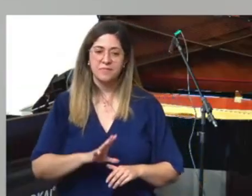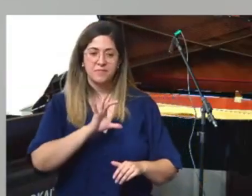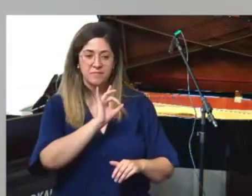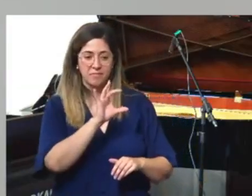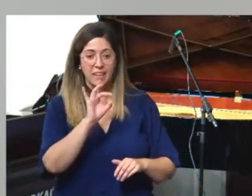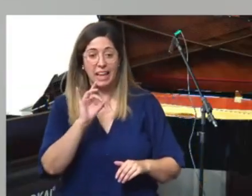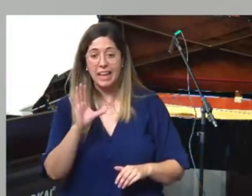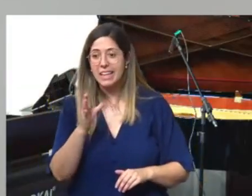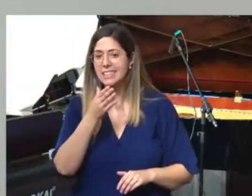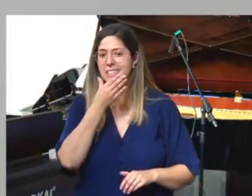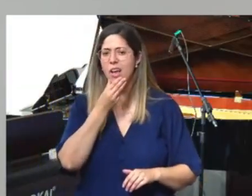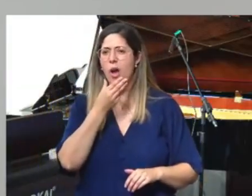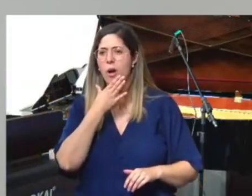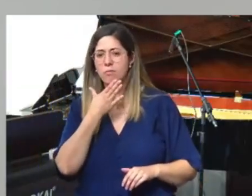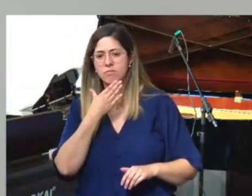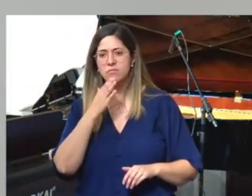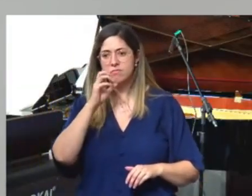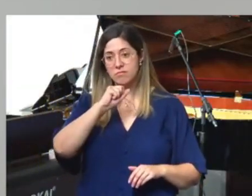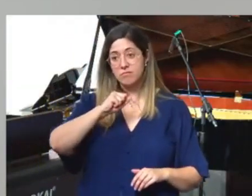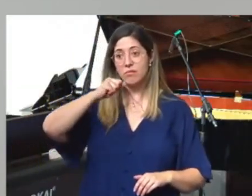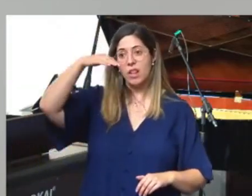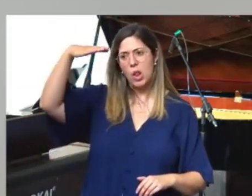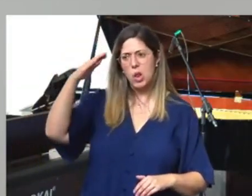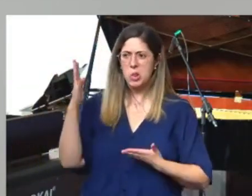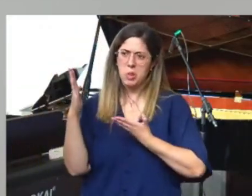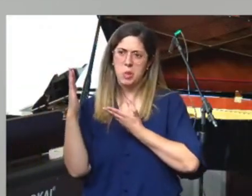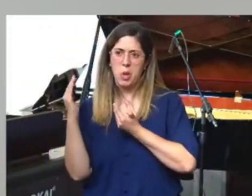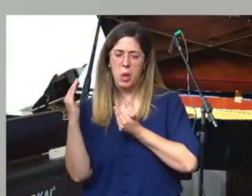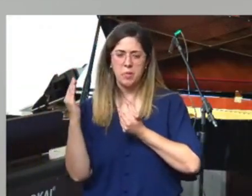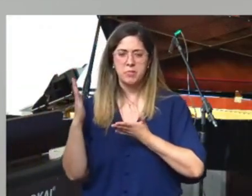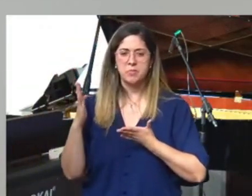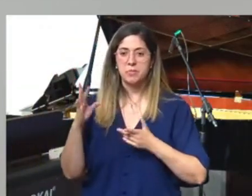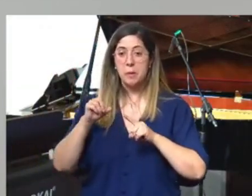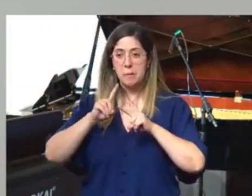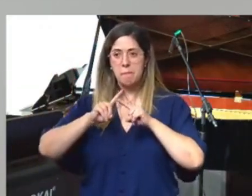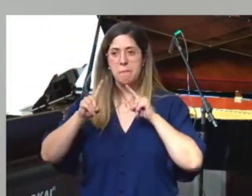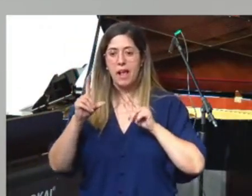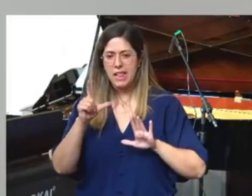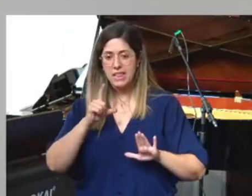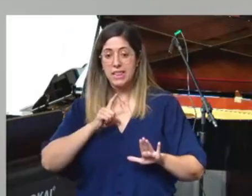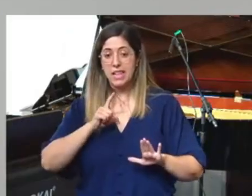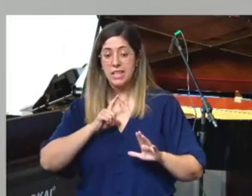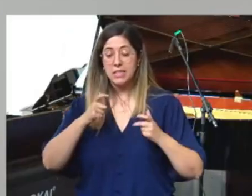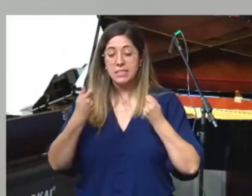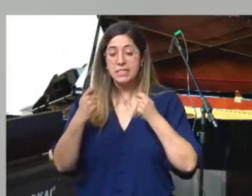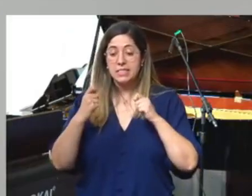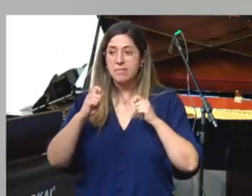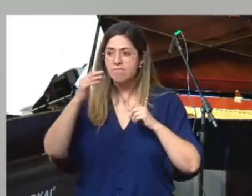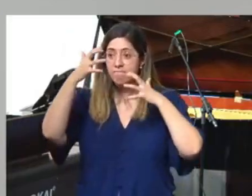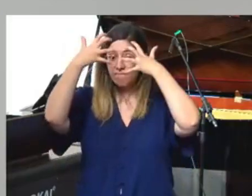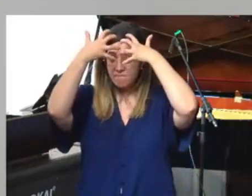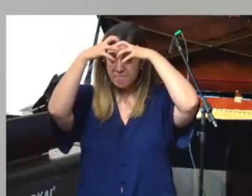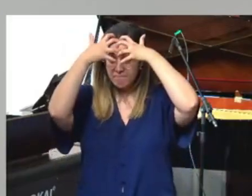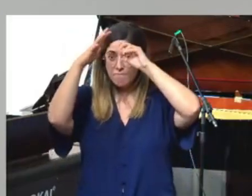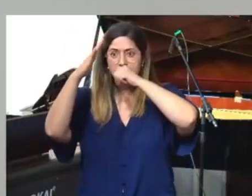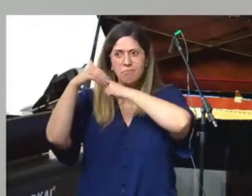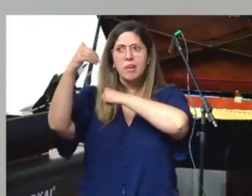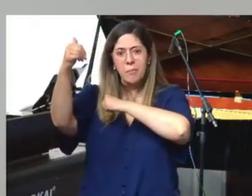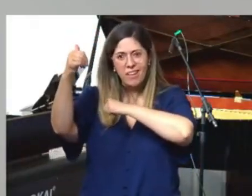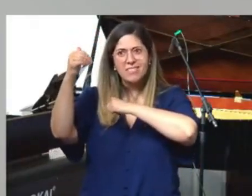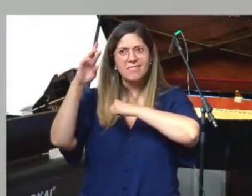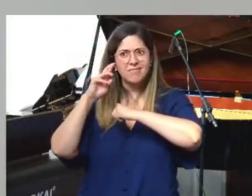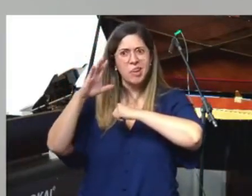Cada homem adulto ou maduro no meio da igreja deve ter uma clara consciência de um